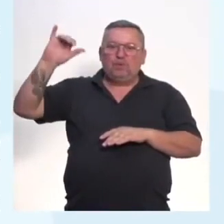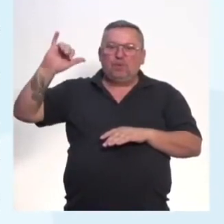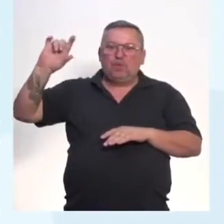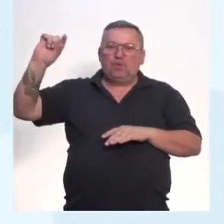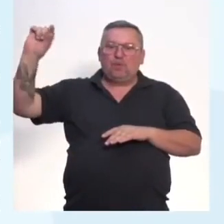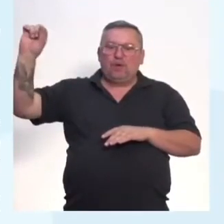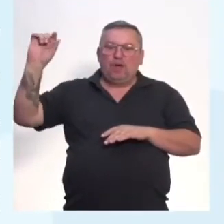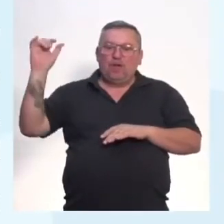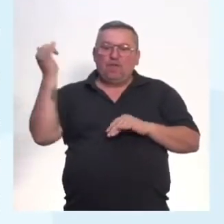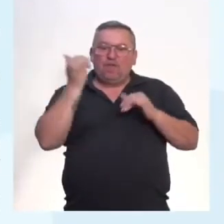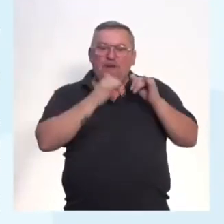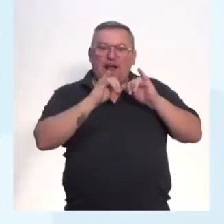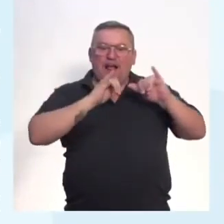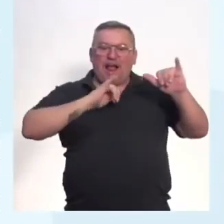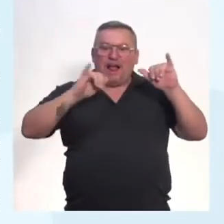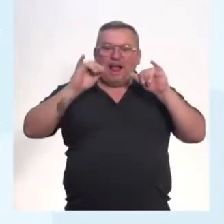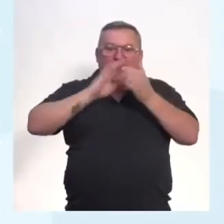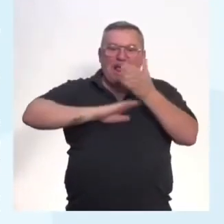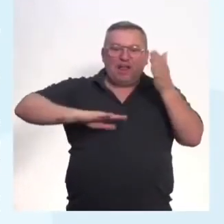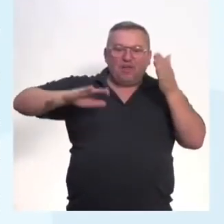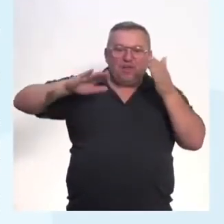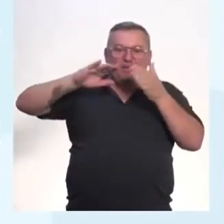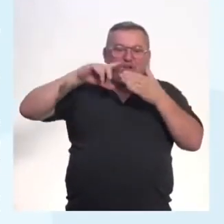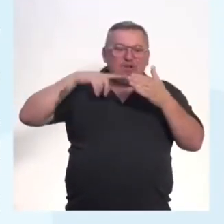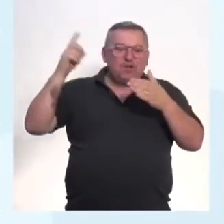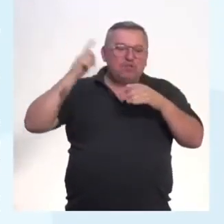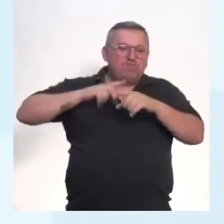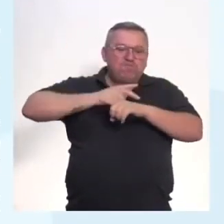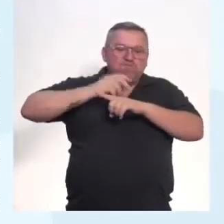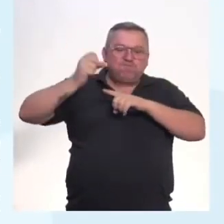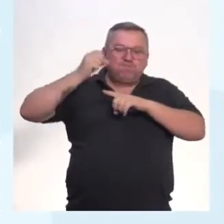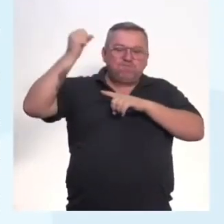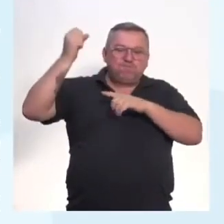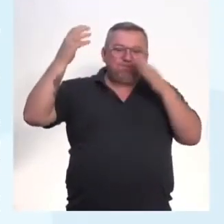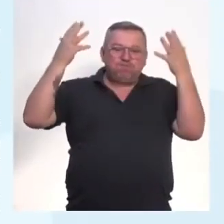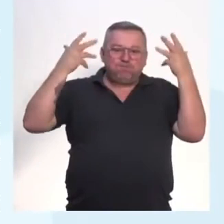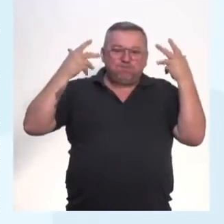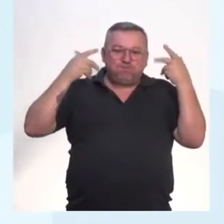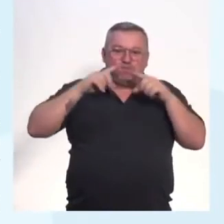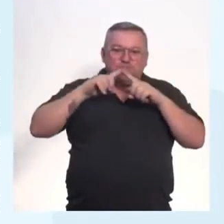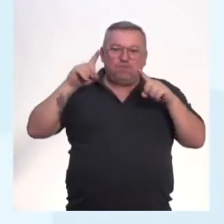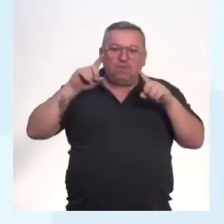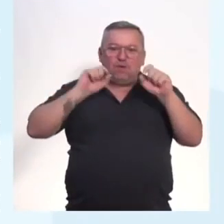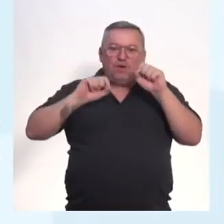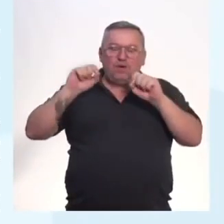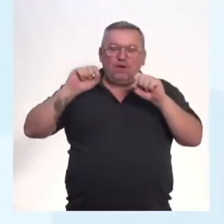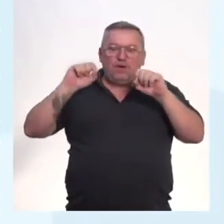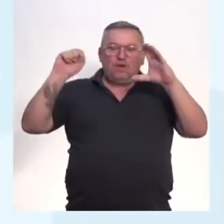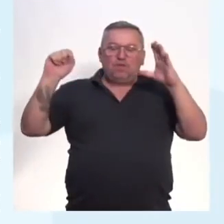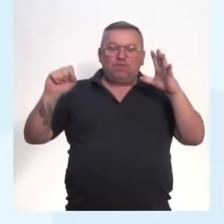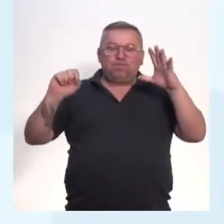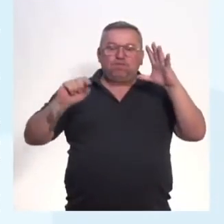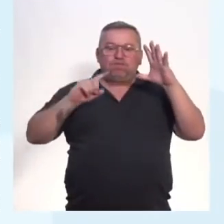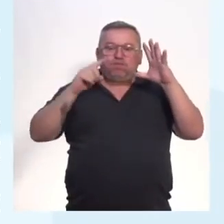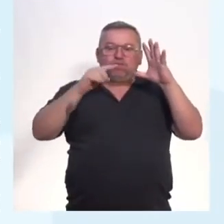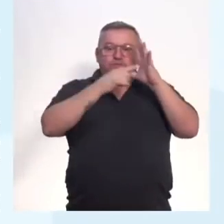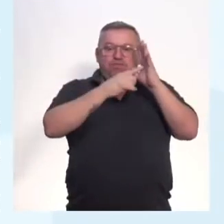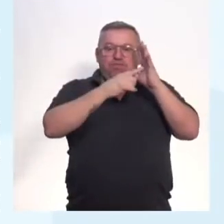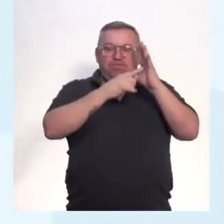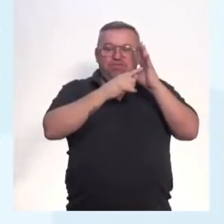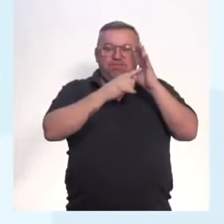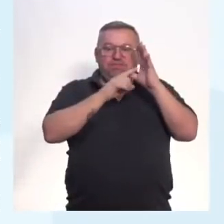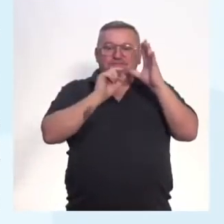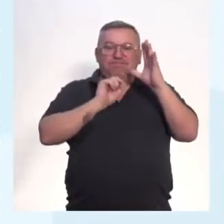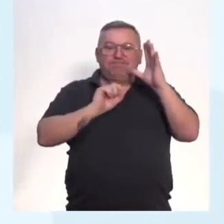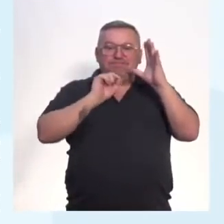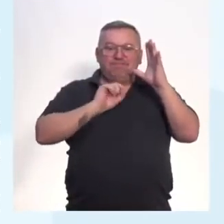para contar a todo mundo que tinha vencido o leão. Mas entrou direto numa teia de aranha.